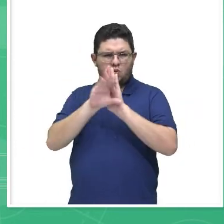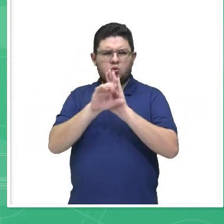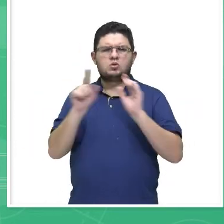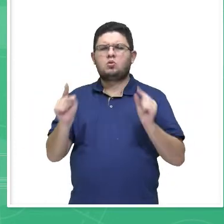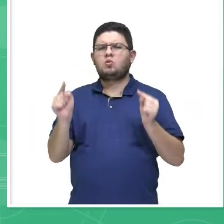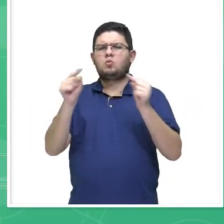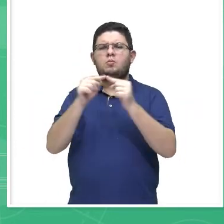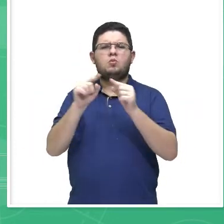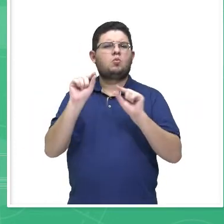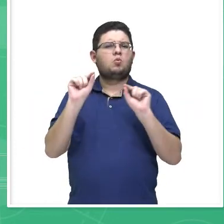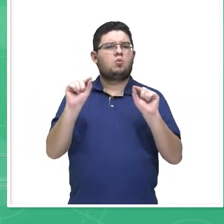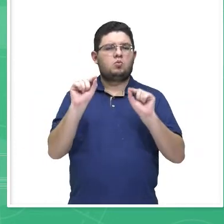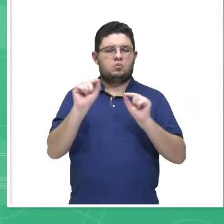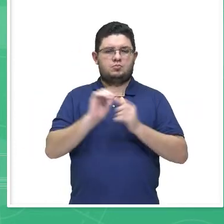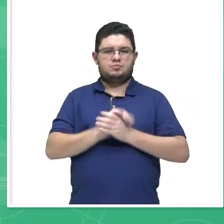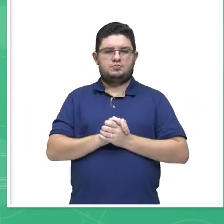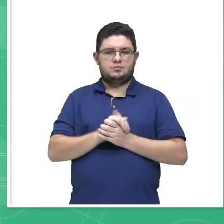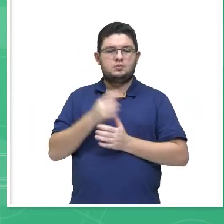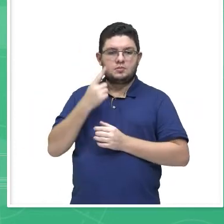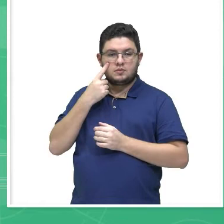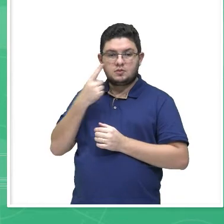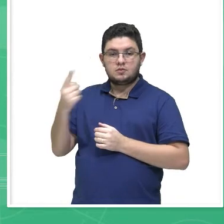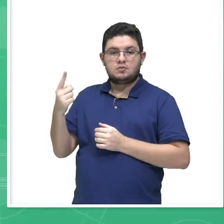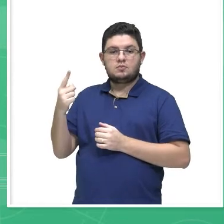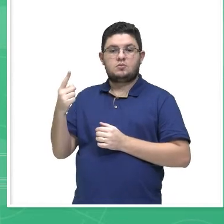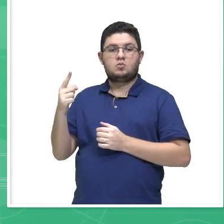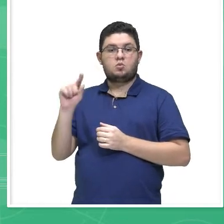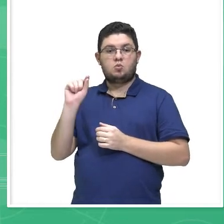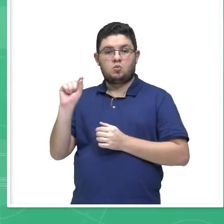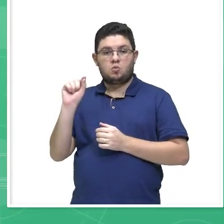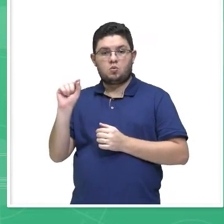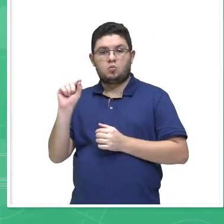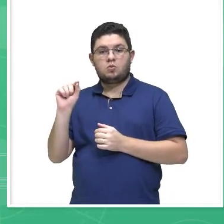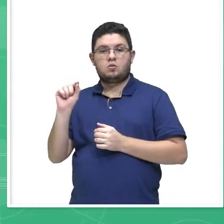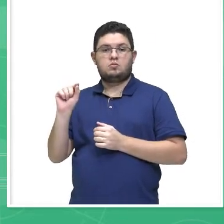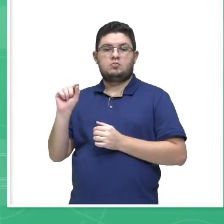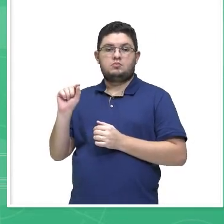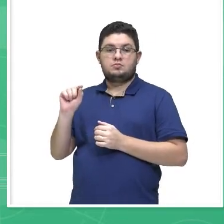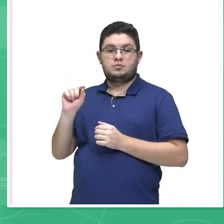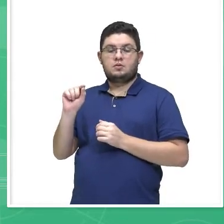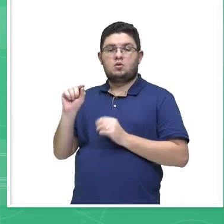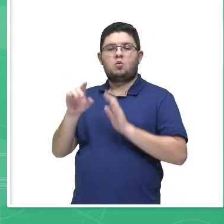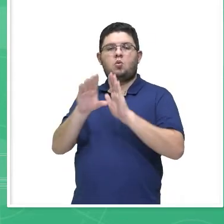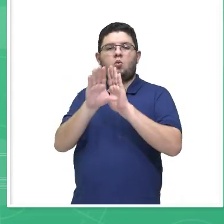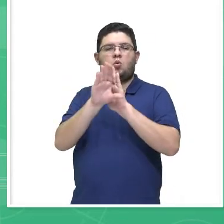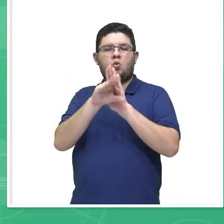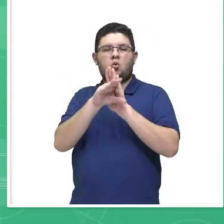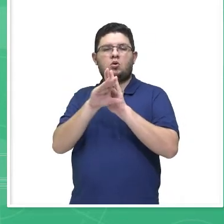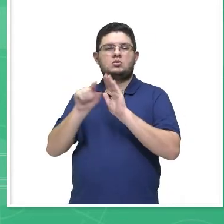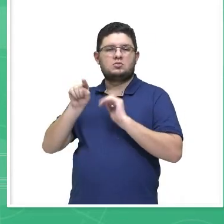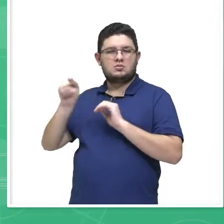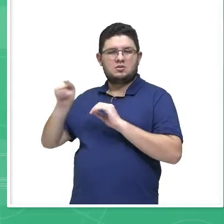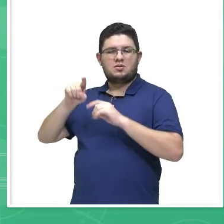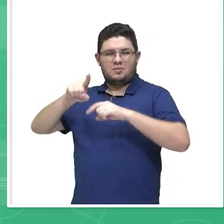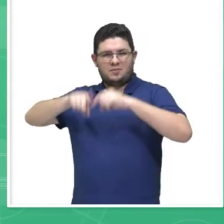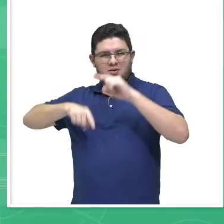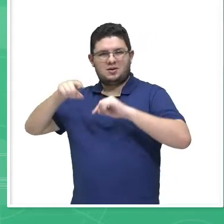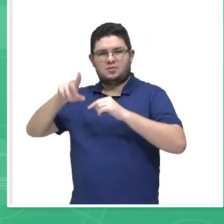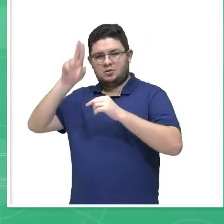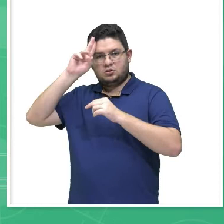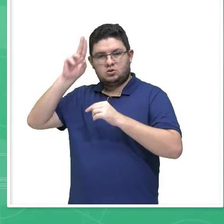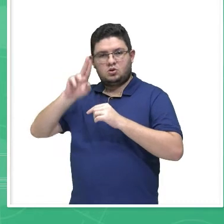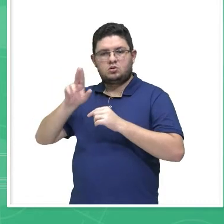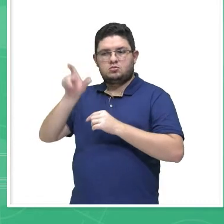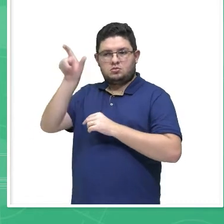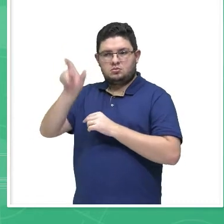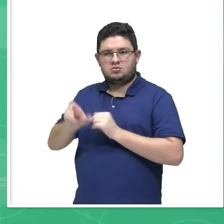consiste em... Você vai responder em que consiste a concepção materialista histórica